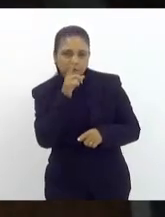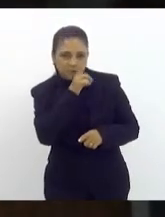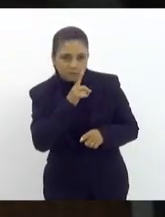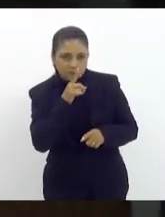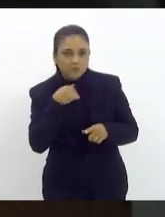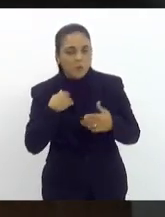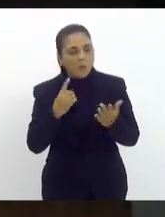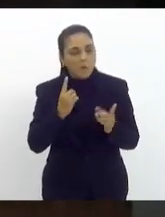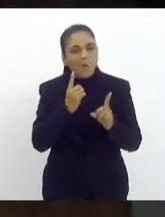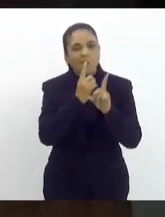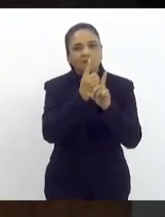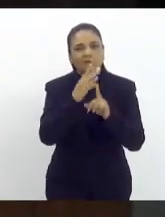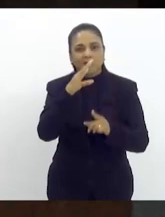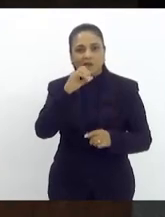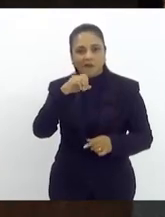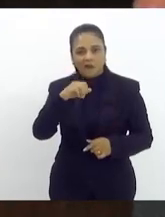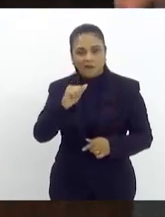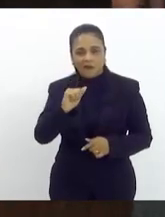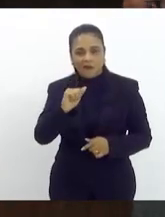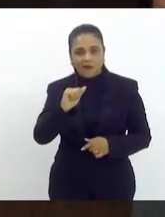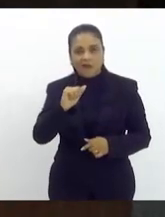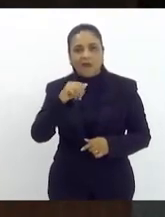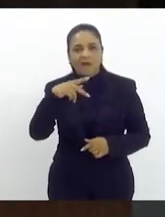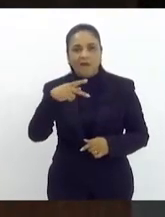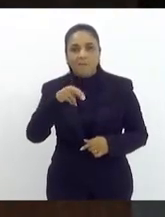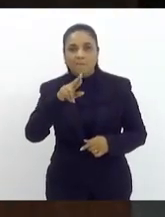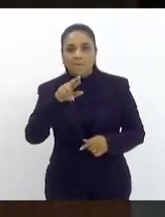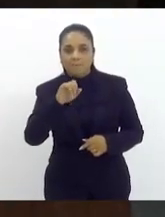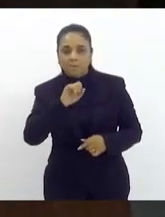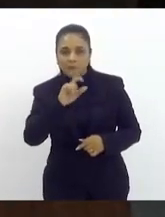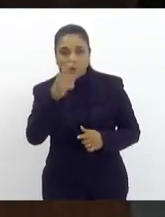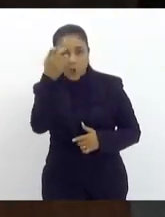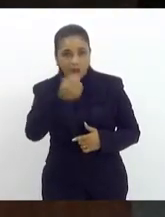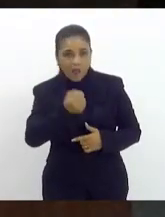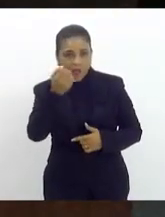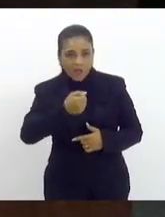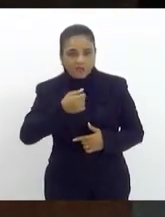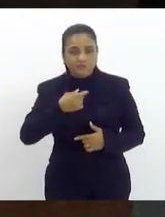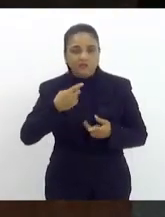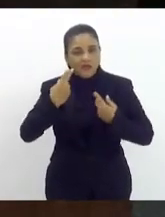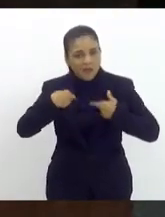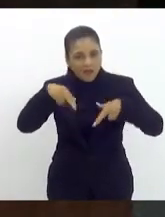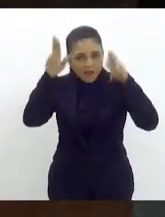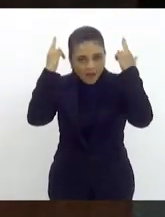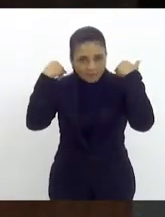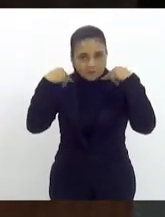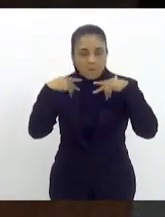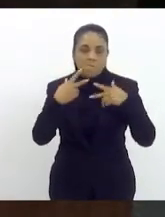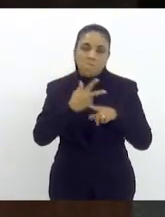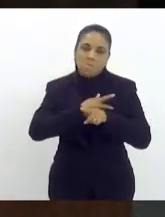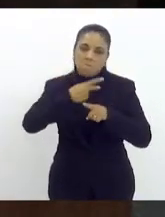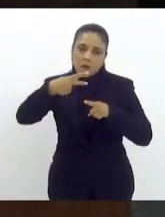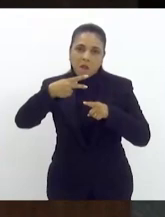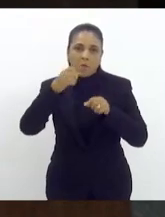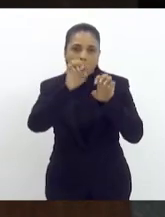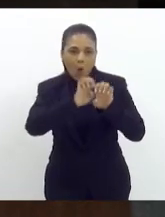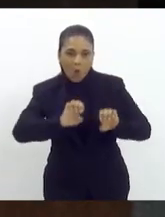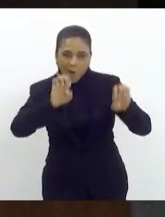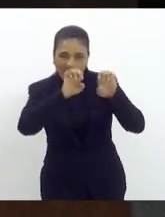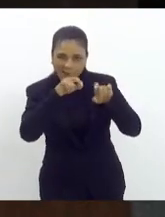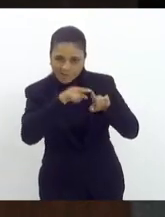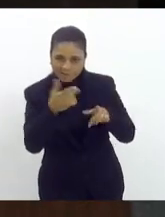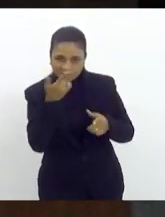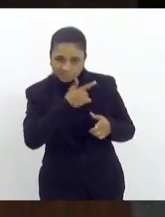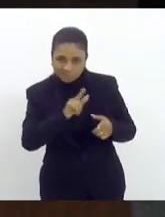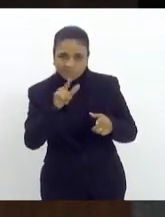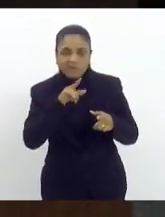da Capril, que são produtores rurais de queijo de cabra, premiados na Europa. Visitei o Cefet, no qual foi relatada